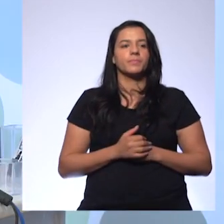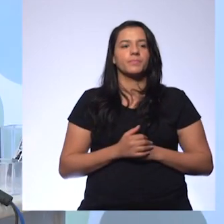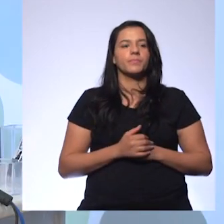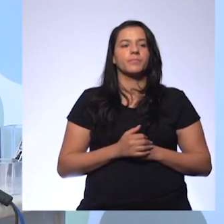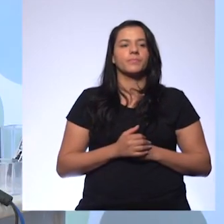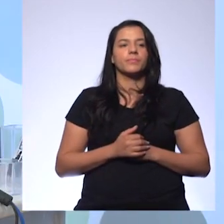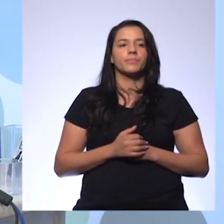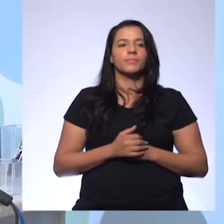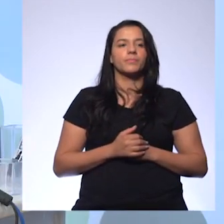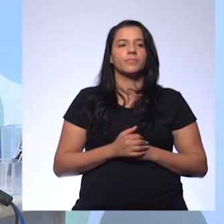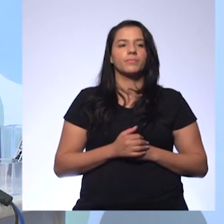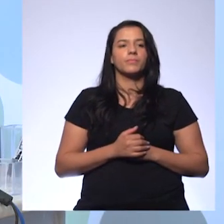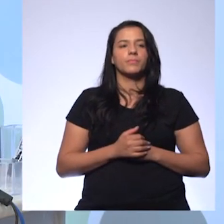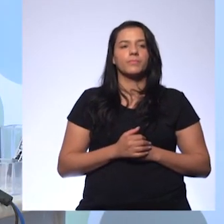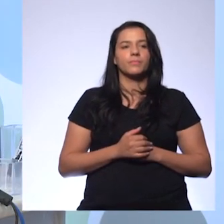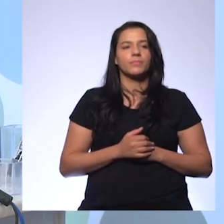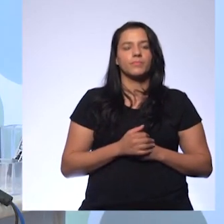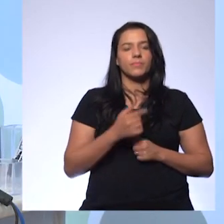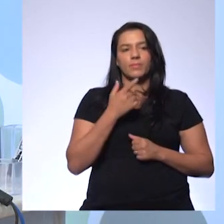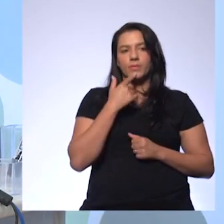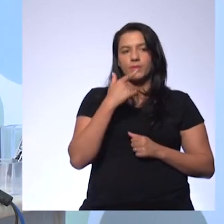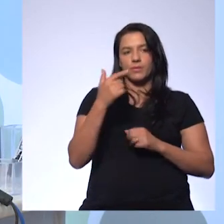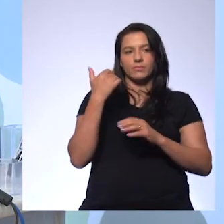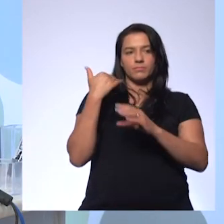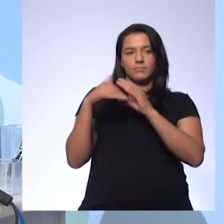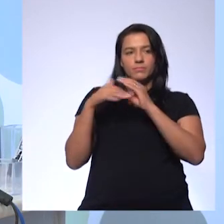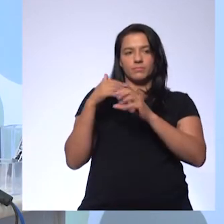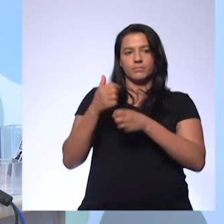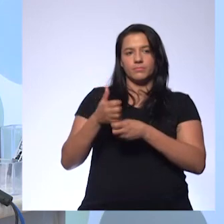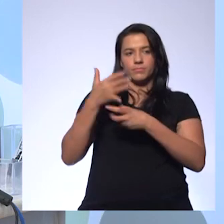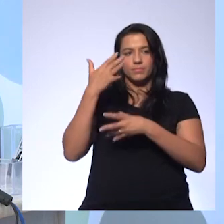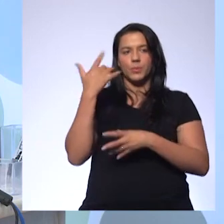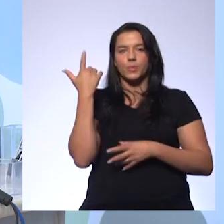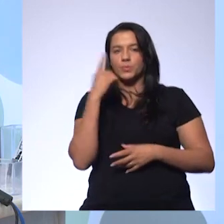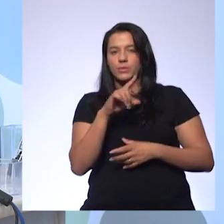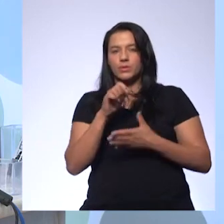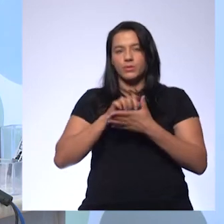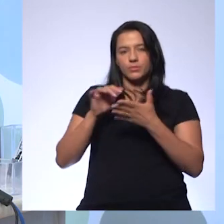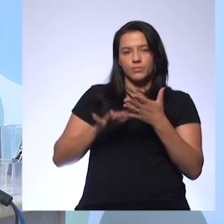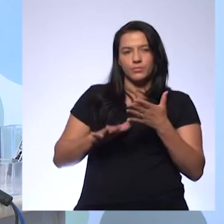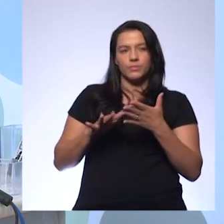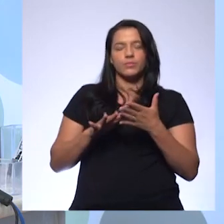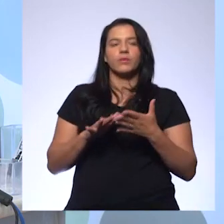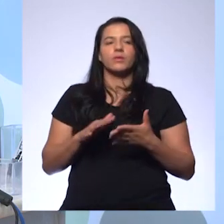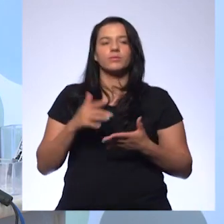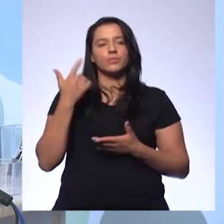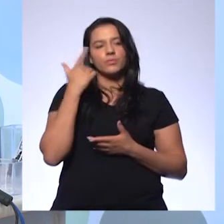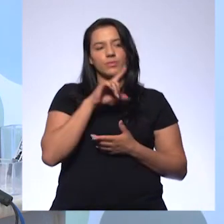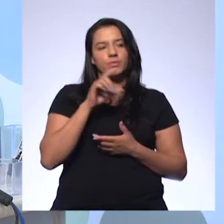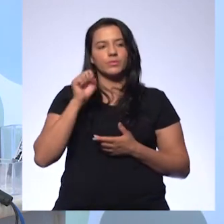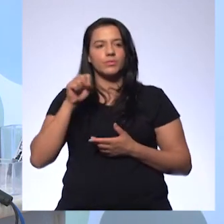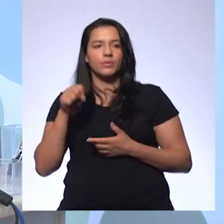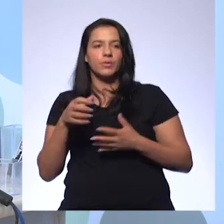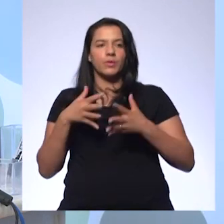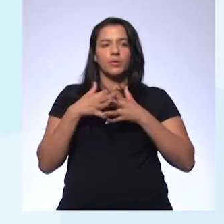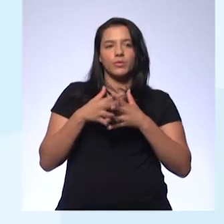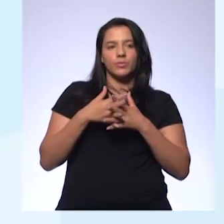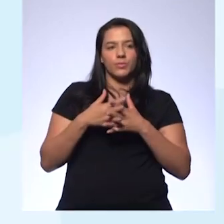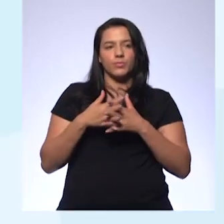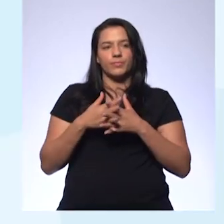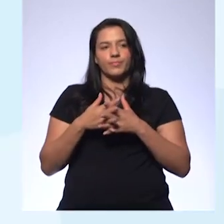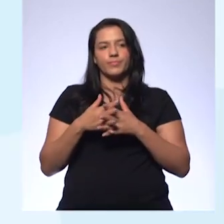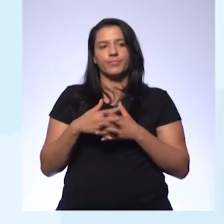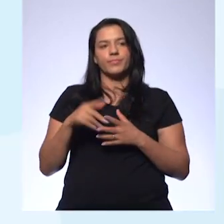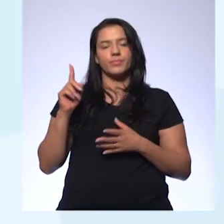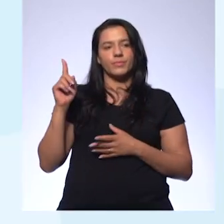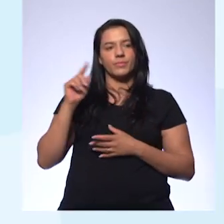Né? Que eu quero que vocês coloquem, se vocês conseguiram realizar a atividade que nós propusemos, né? Se ficou alguma dúvida em relação